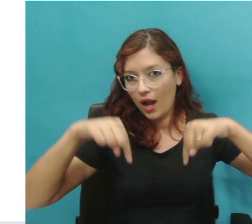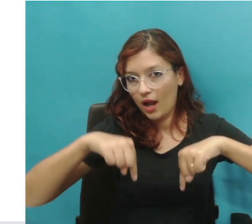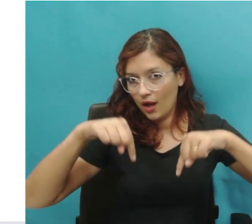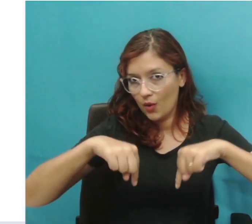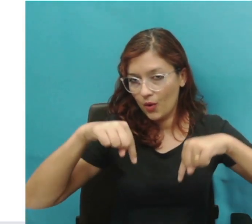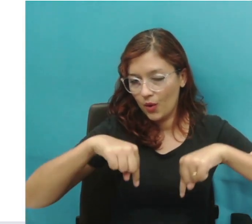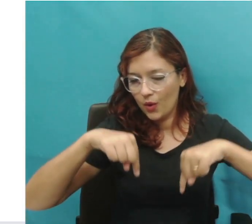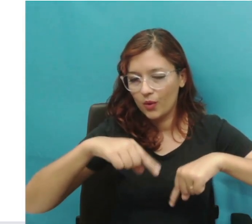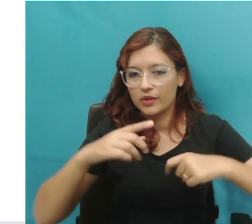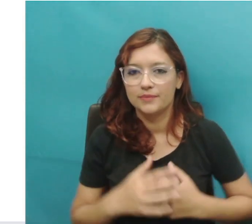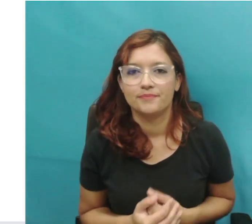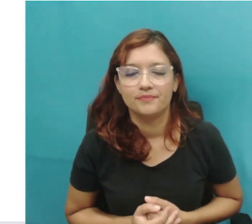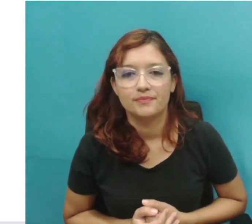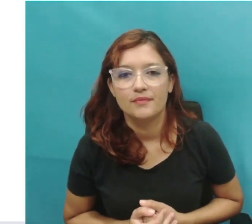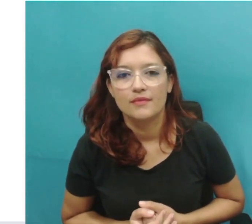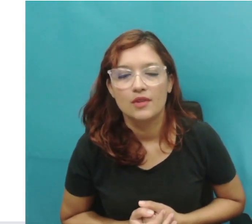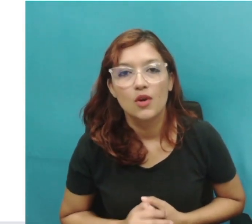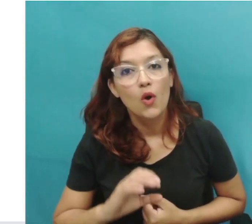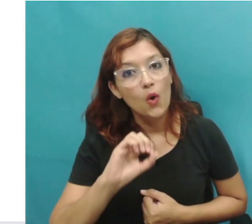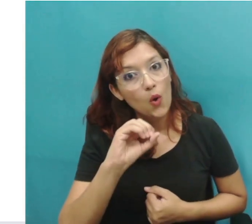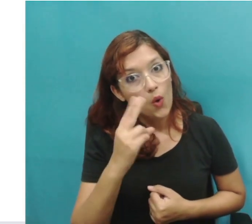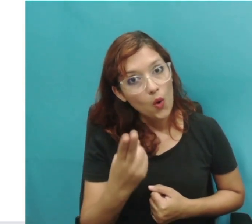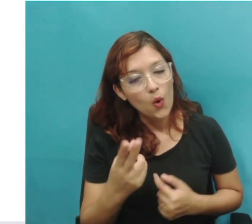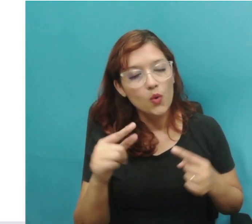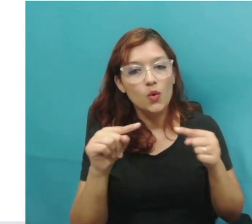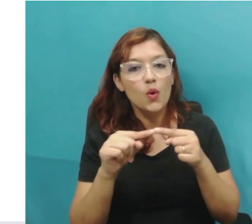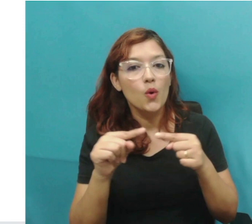para falar do presente.